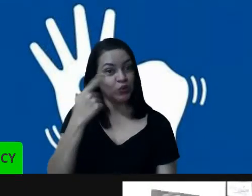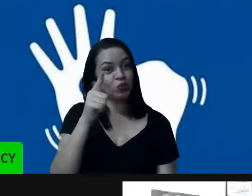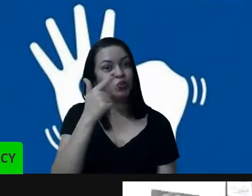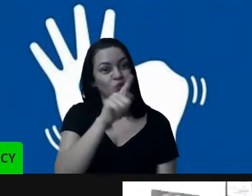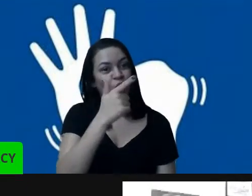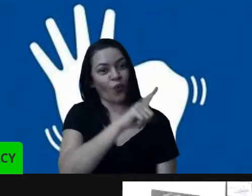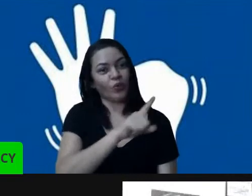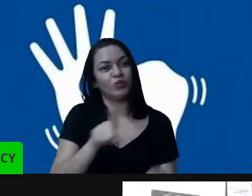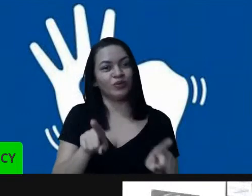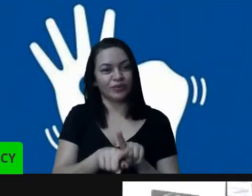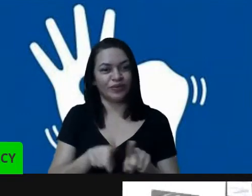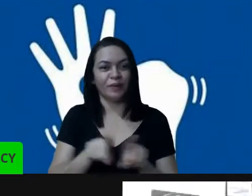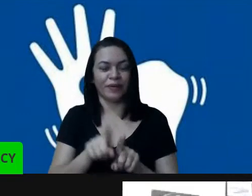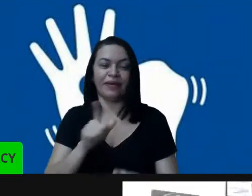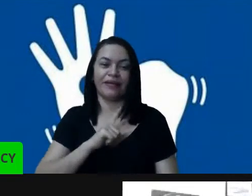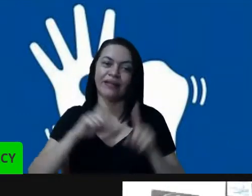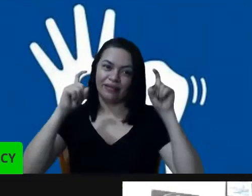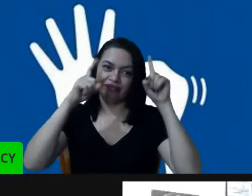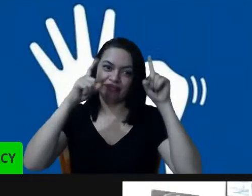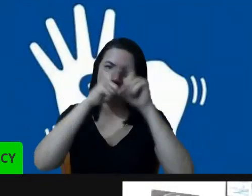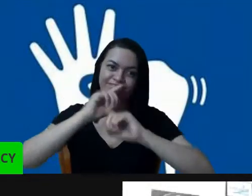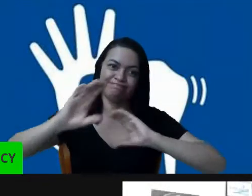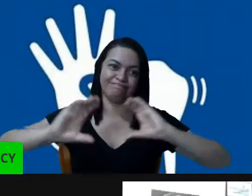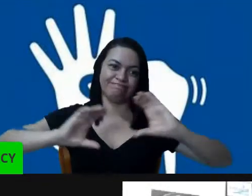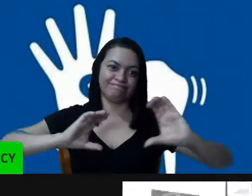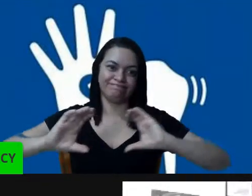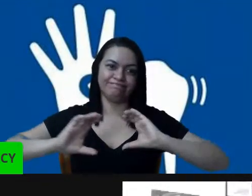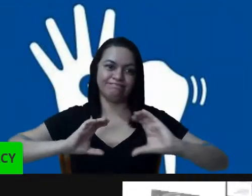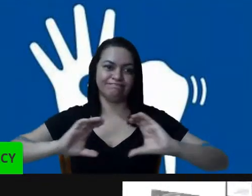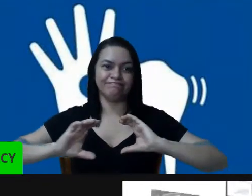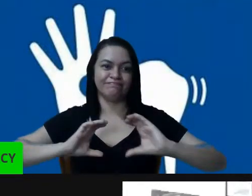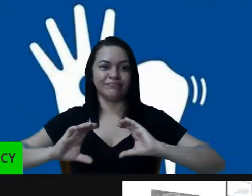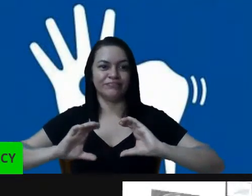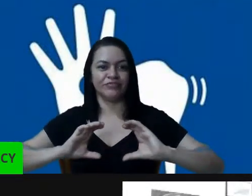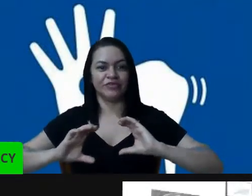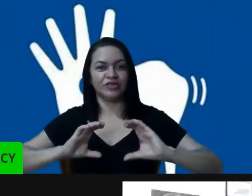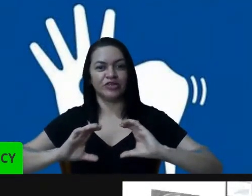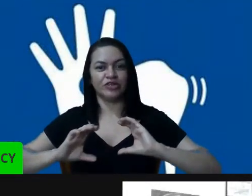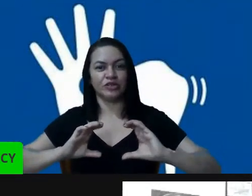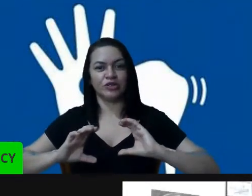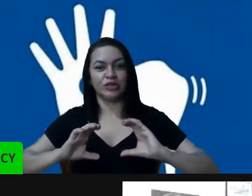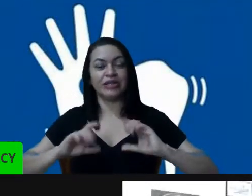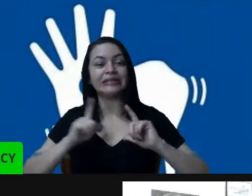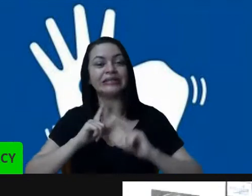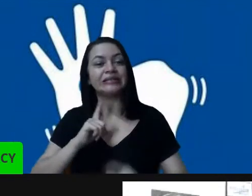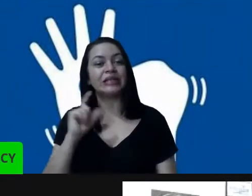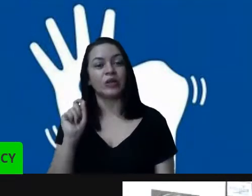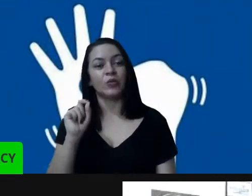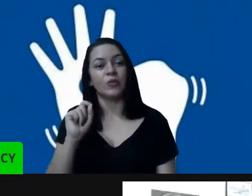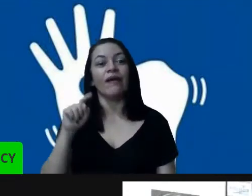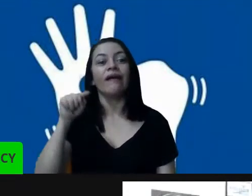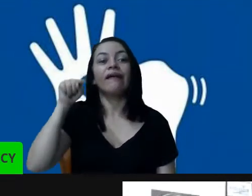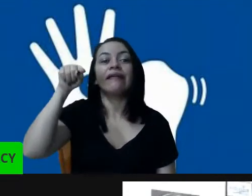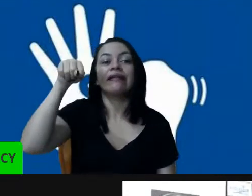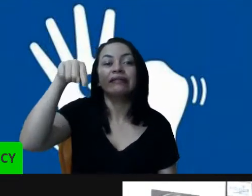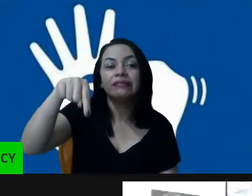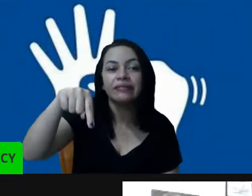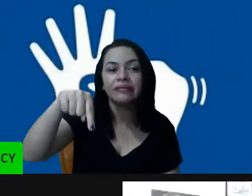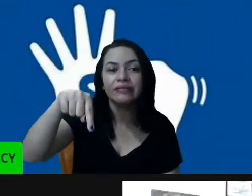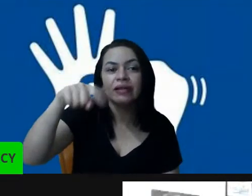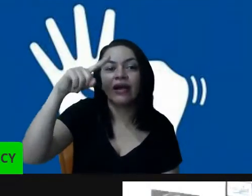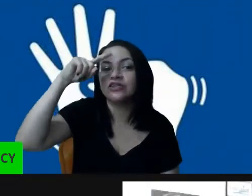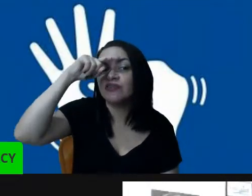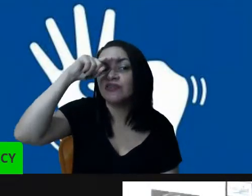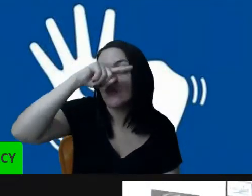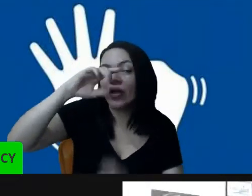dos outros que têm a dificuldade de se que não têm a dificuldade de se comunicar, que há dificuldade da comunicação chegar